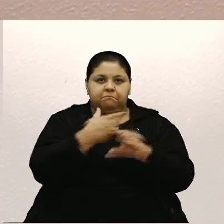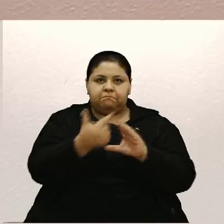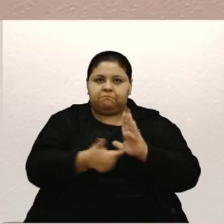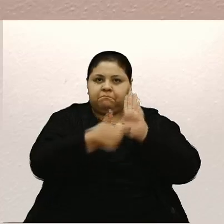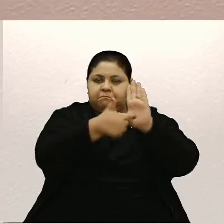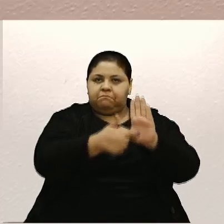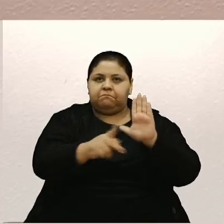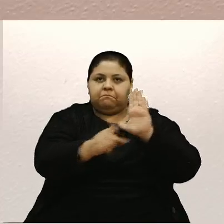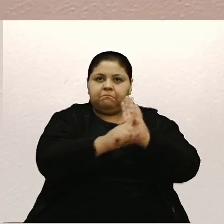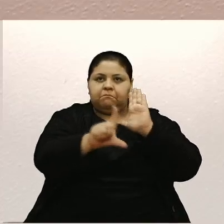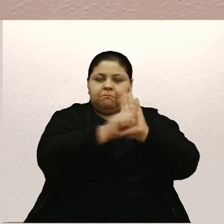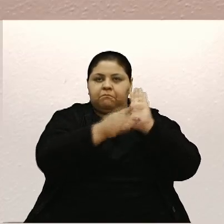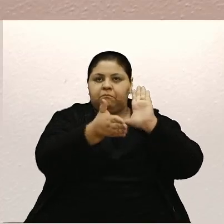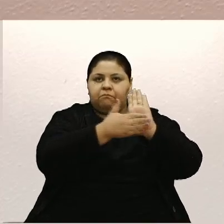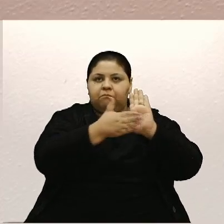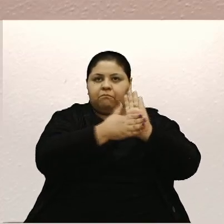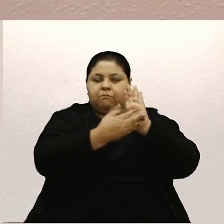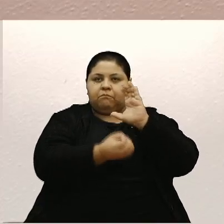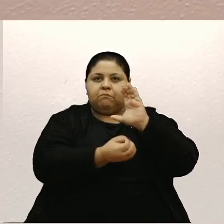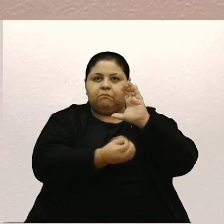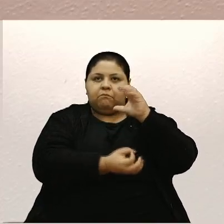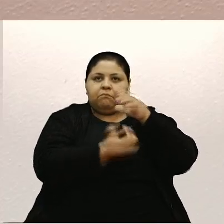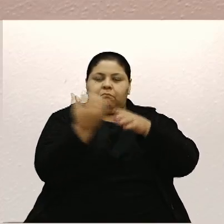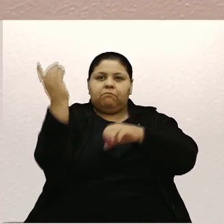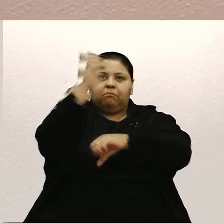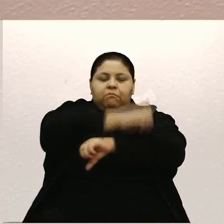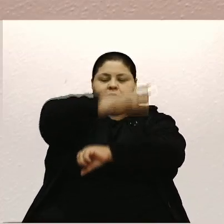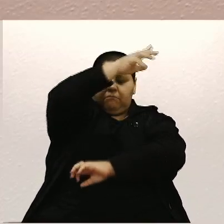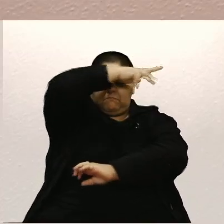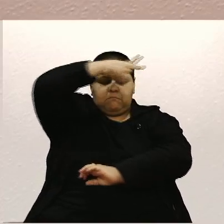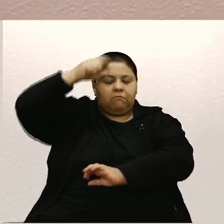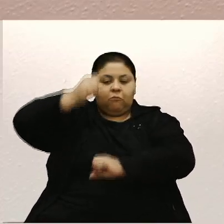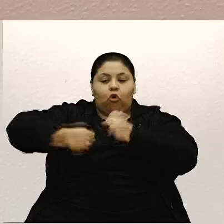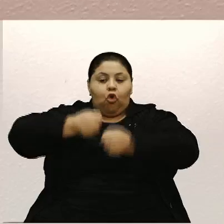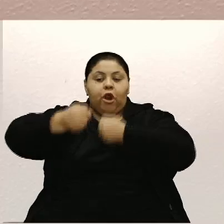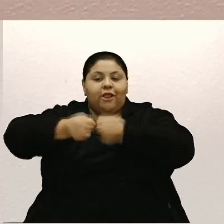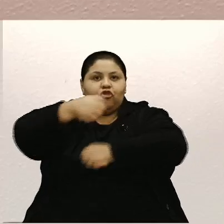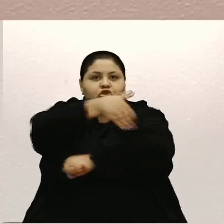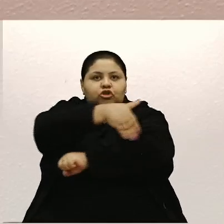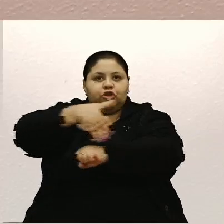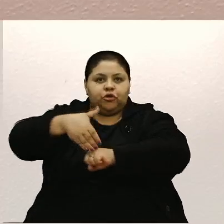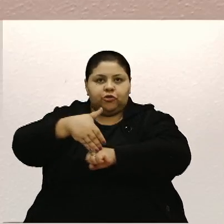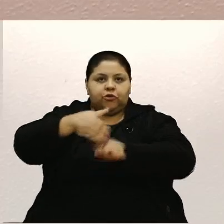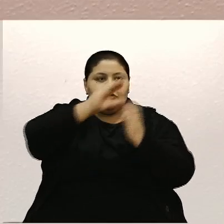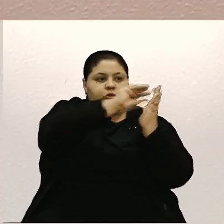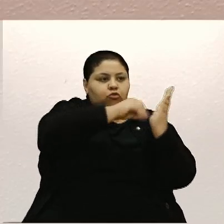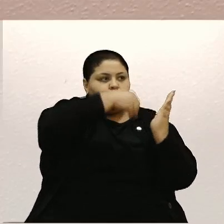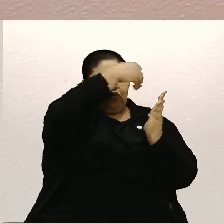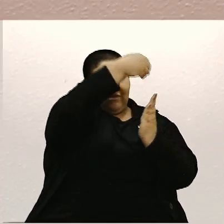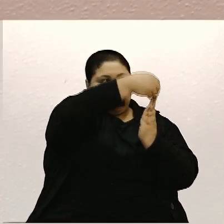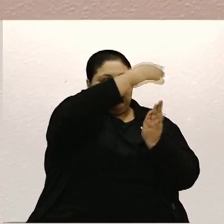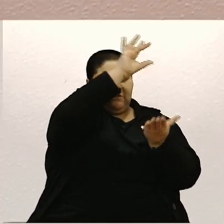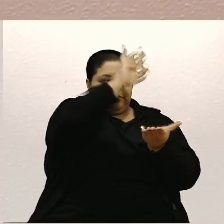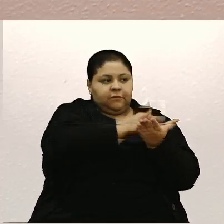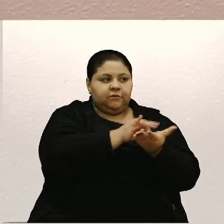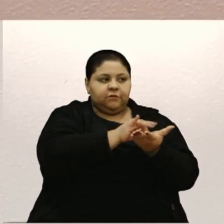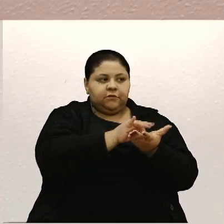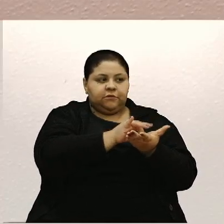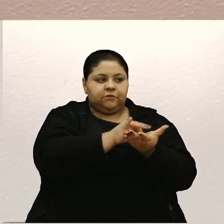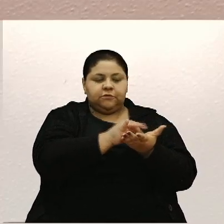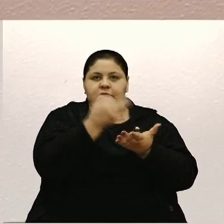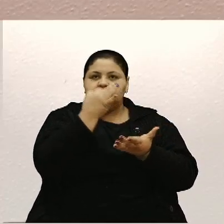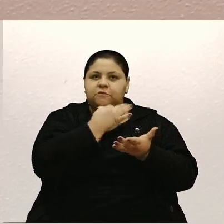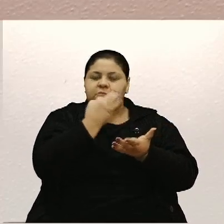de lei que propõe a inclusão do Dia Municipal do Corredor de Rua no calendário oficial de eventos